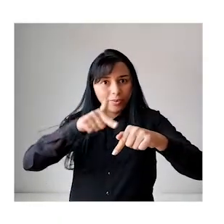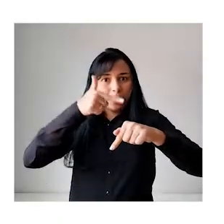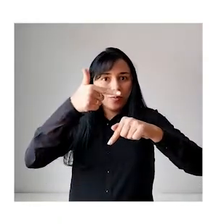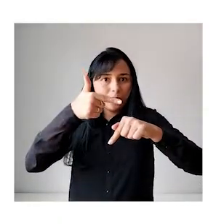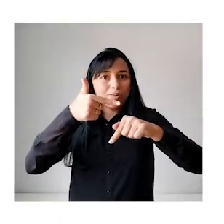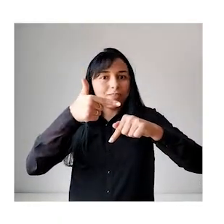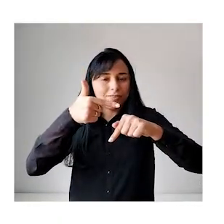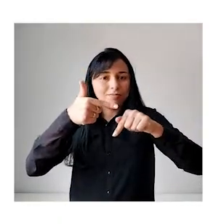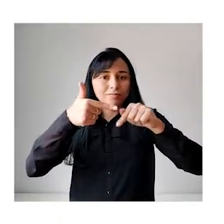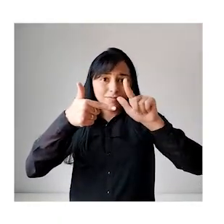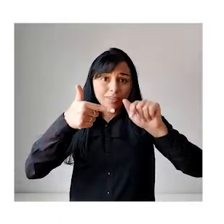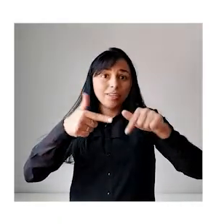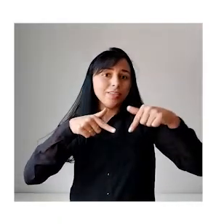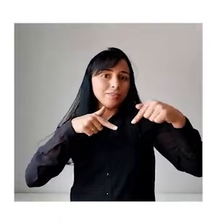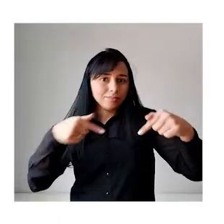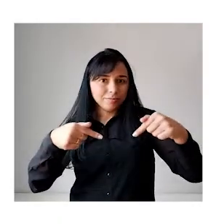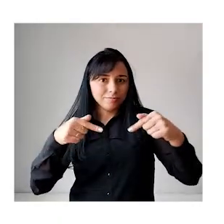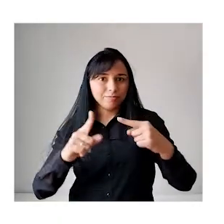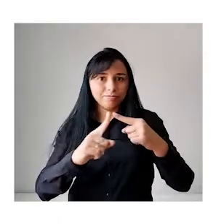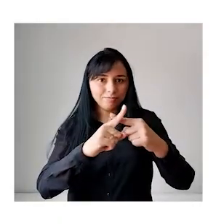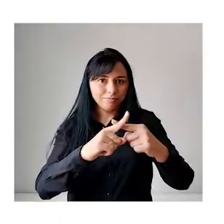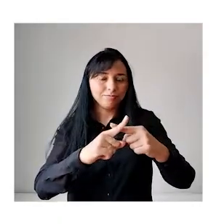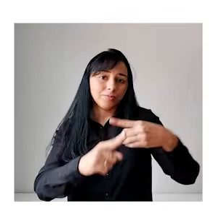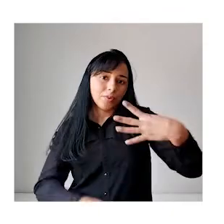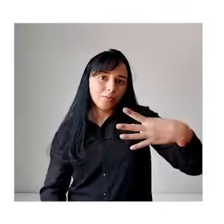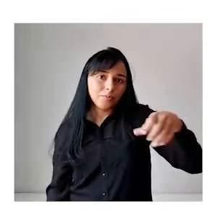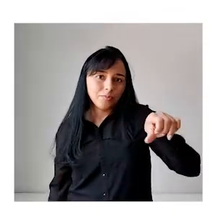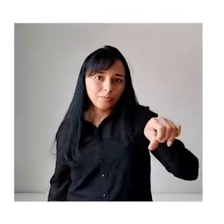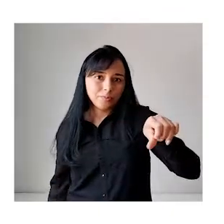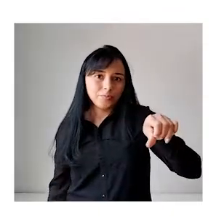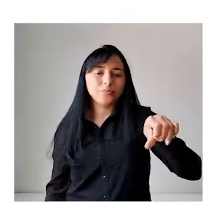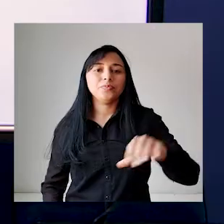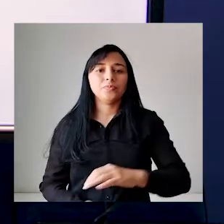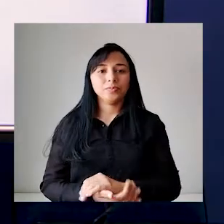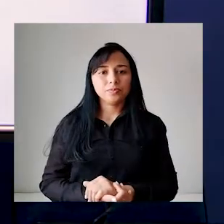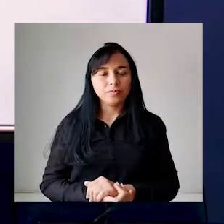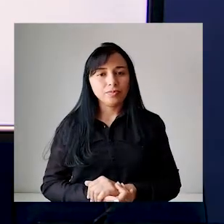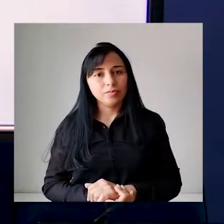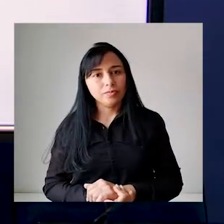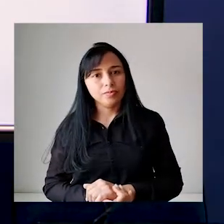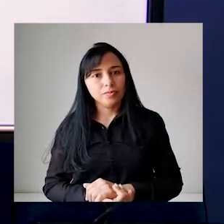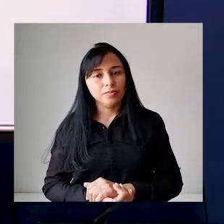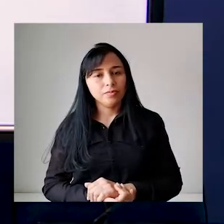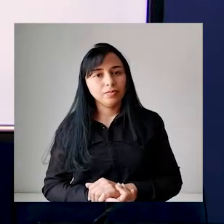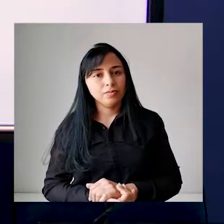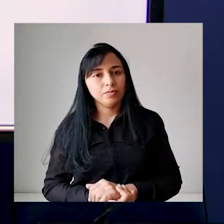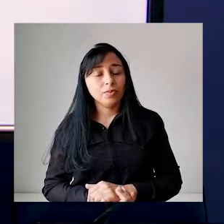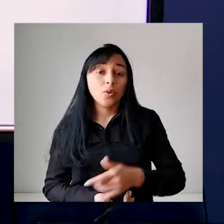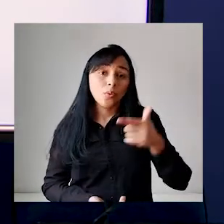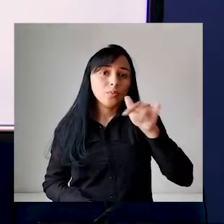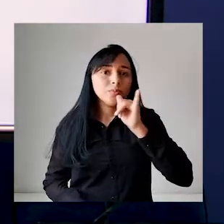ou seja, 7 vezes 7 é igual a 49. Outro exemplo,